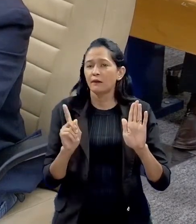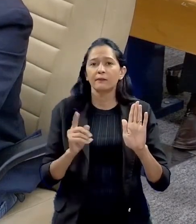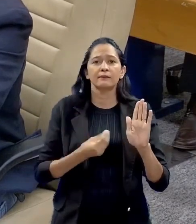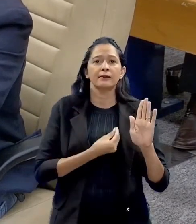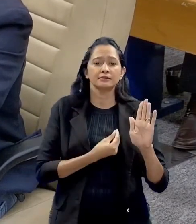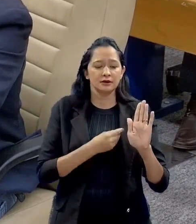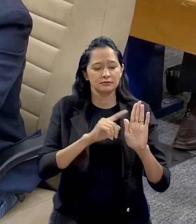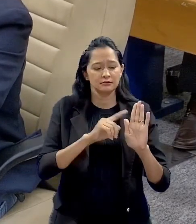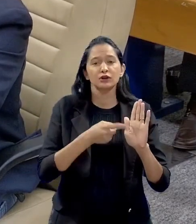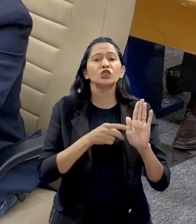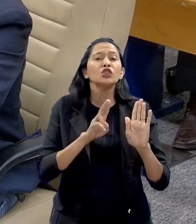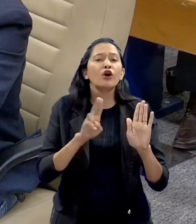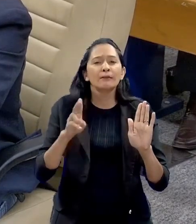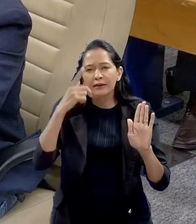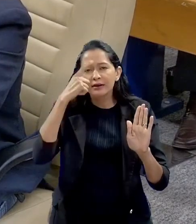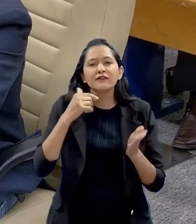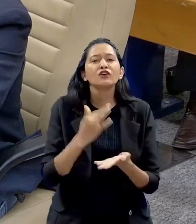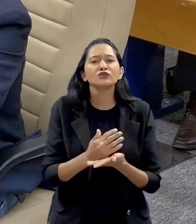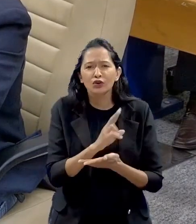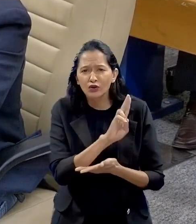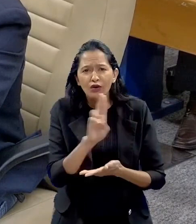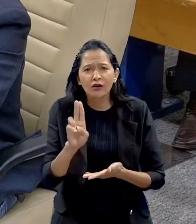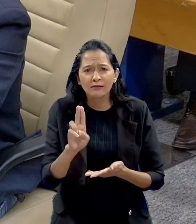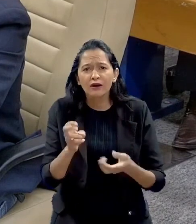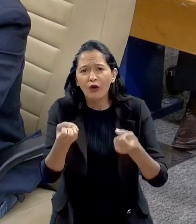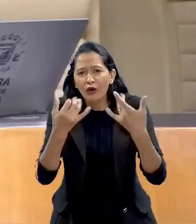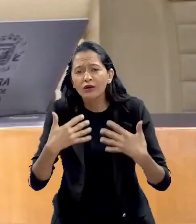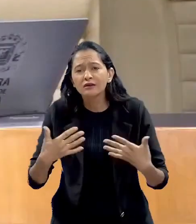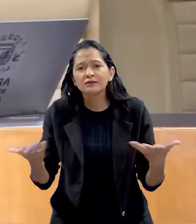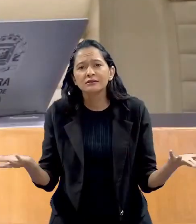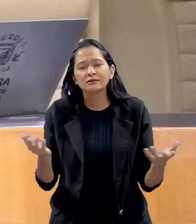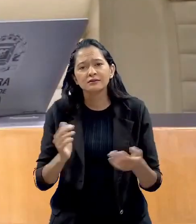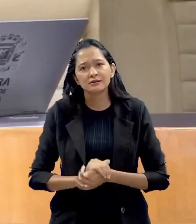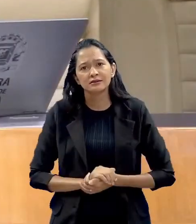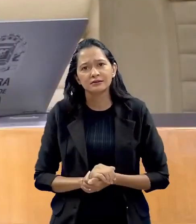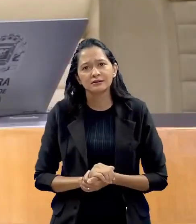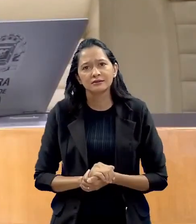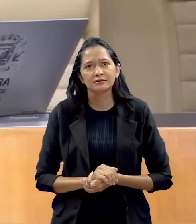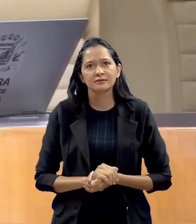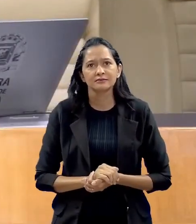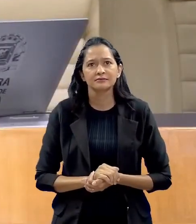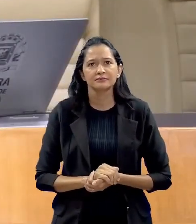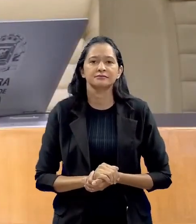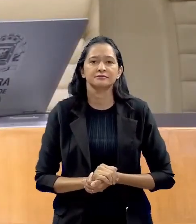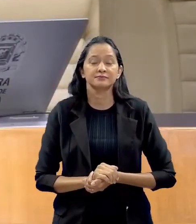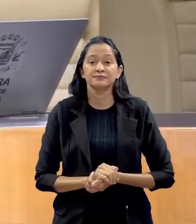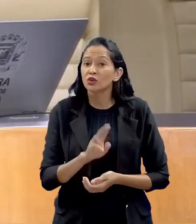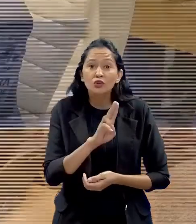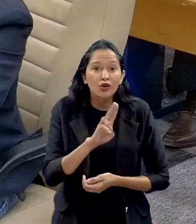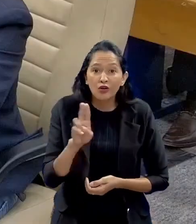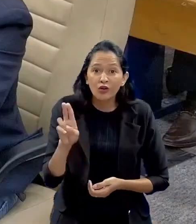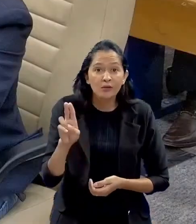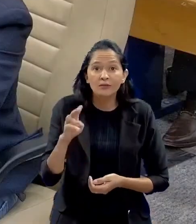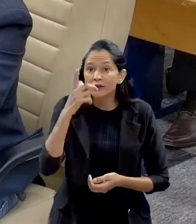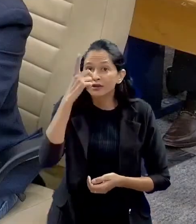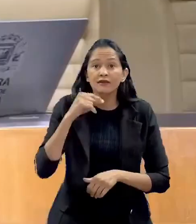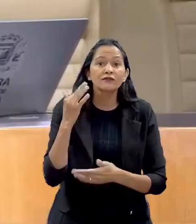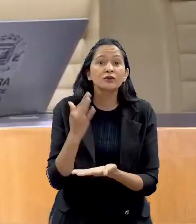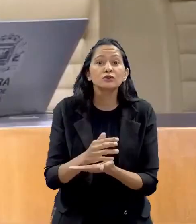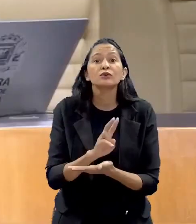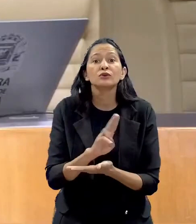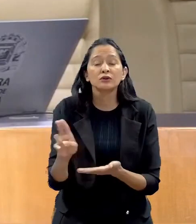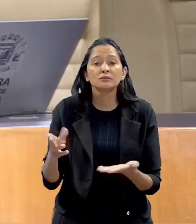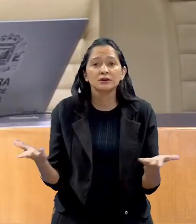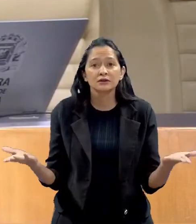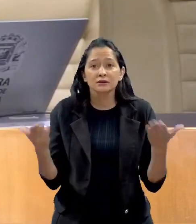nome desses que não estão presentes, por favor. Eu só posso botar em votação, vereador. Mas tem que ler o nome daqueles presente. Que não estão presentes.